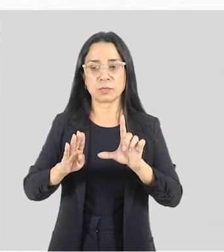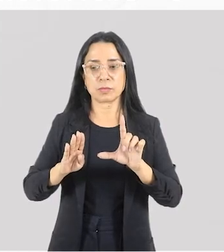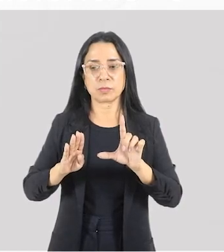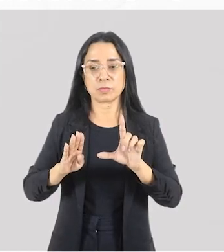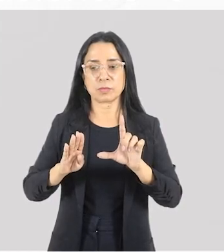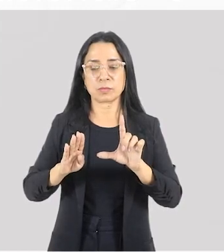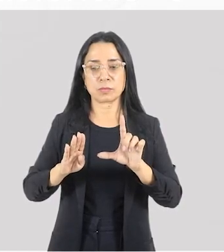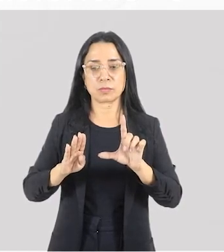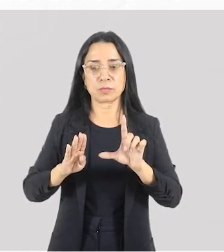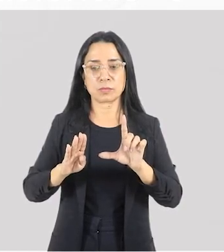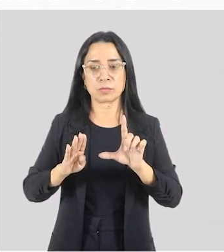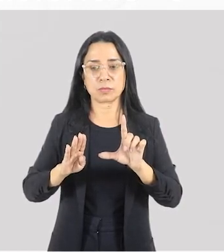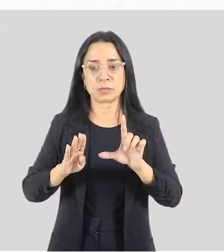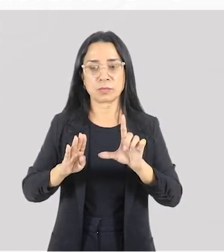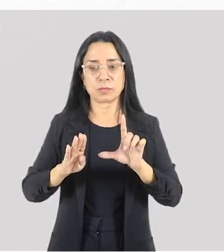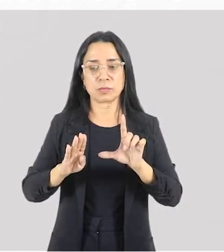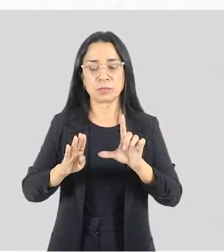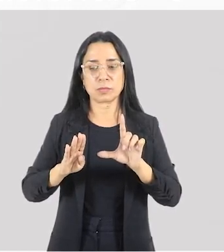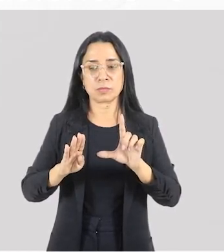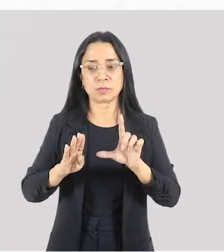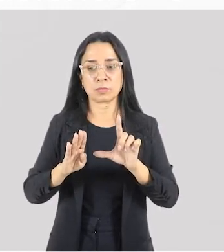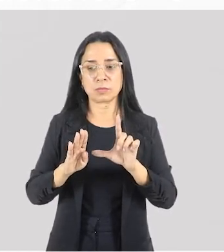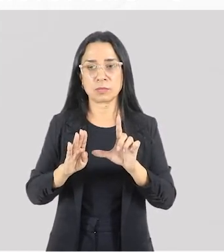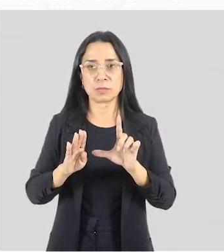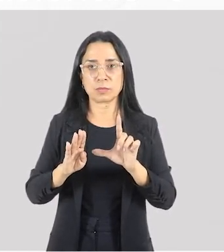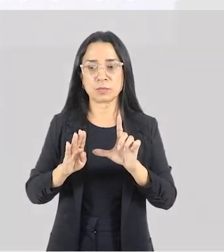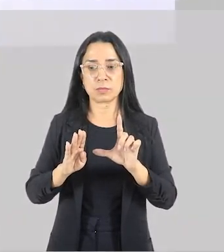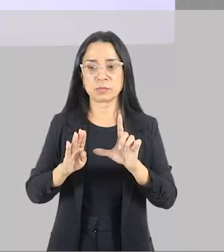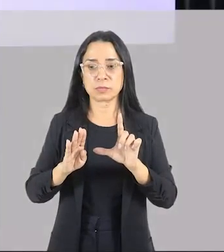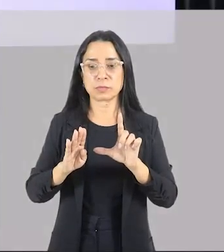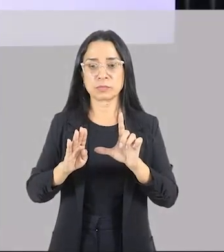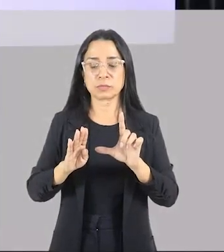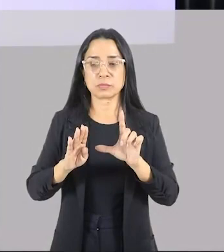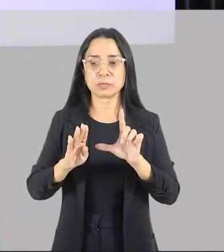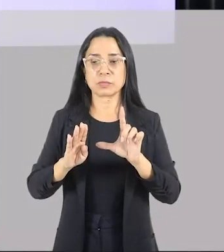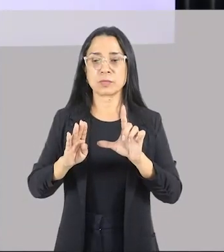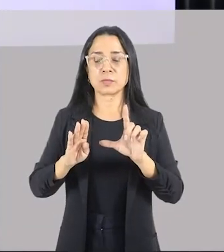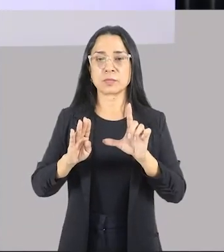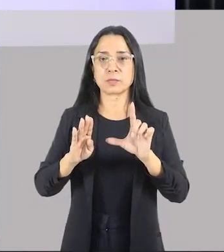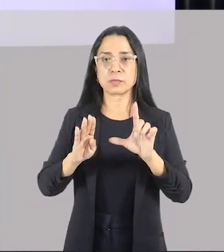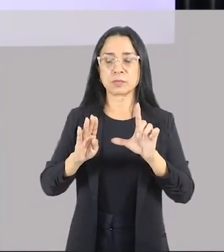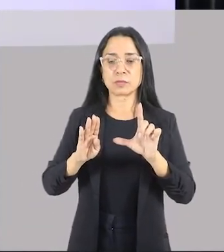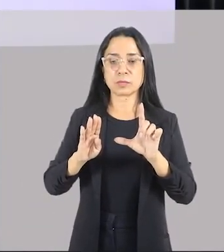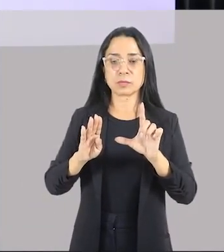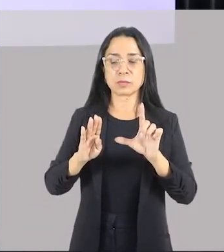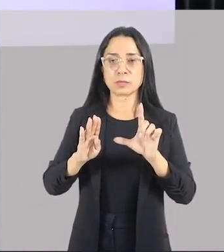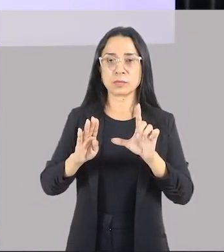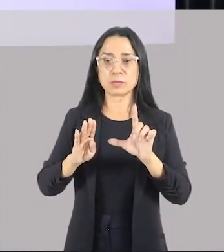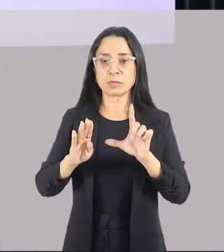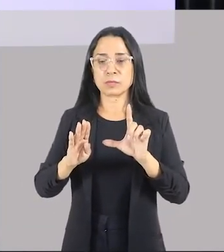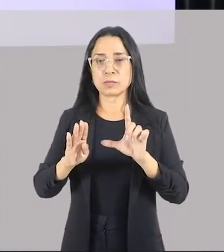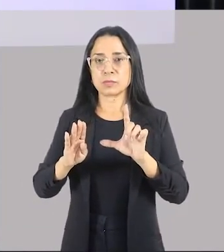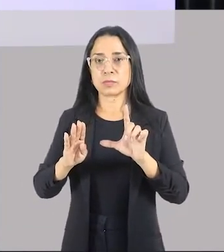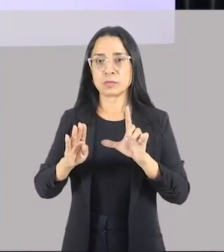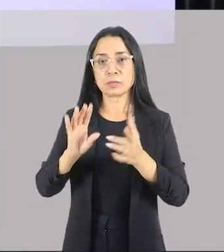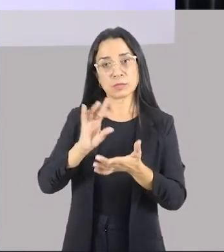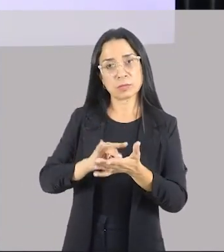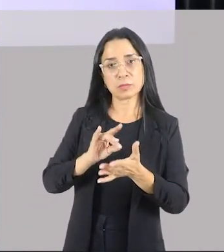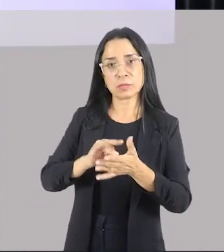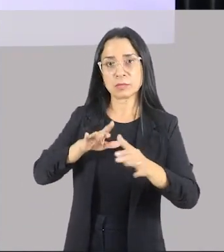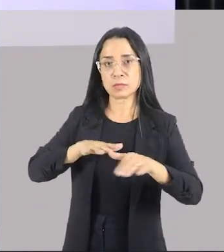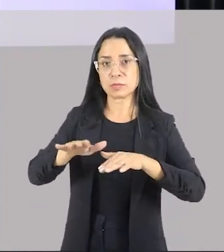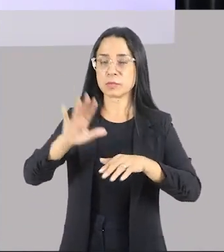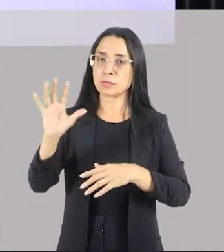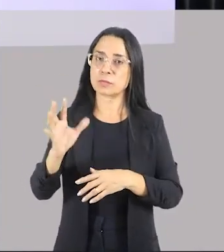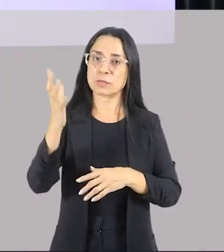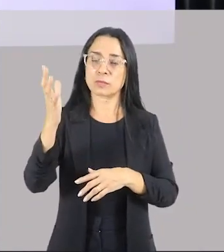estratégias de luta dos trabalhadores que consistia na organização de associações nacionais e internacionais. De fato, esse movimento ele vai